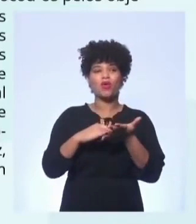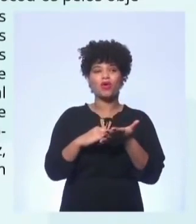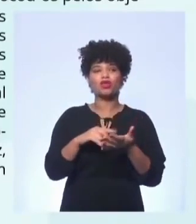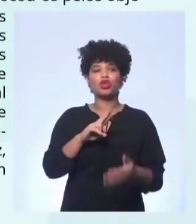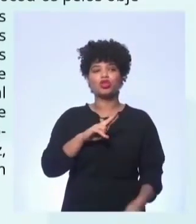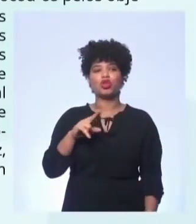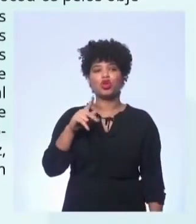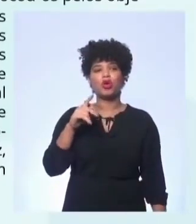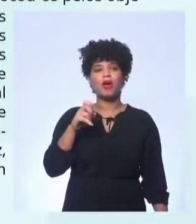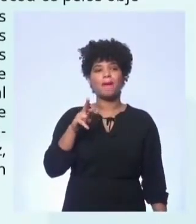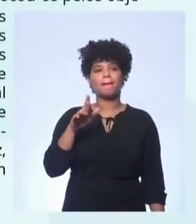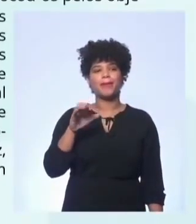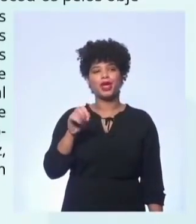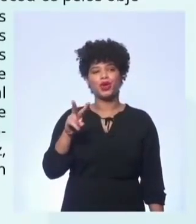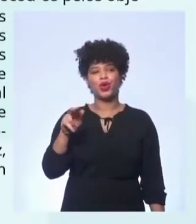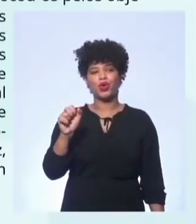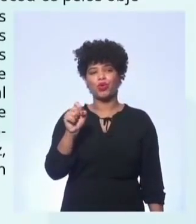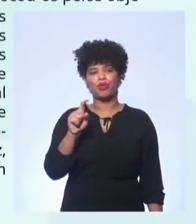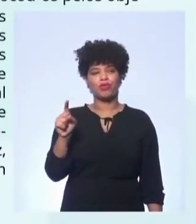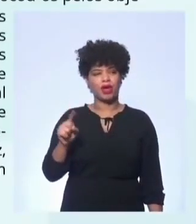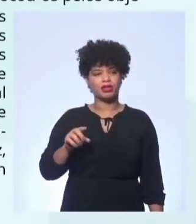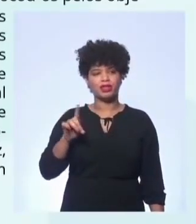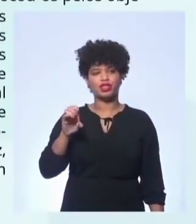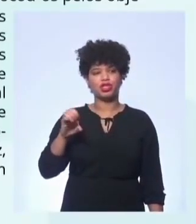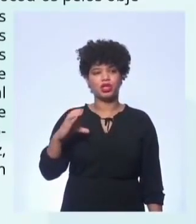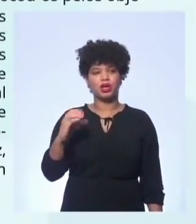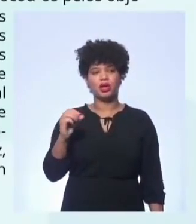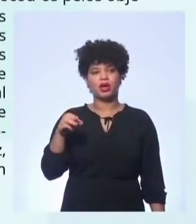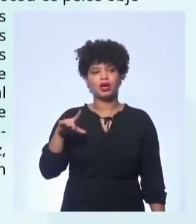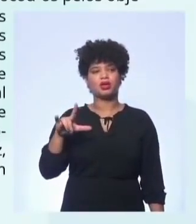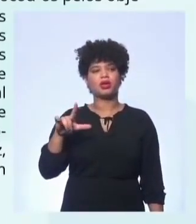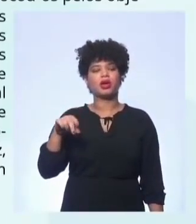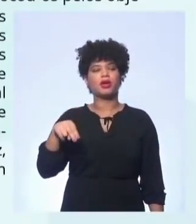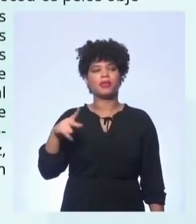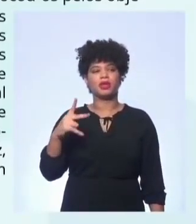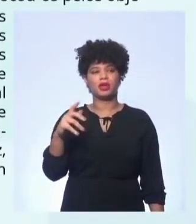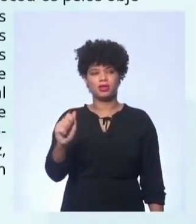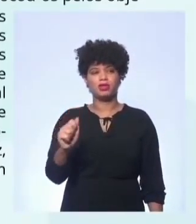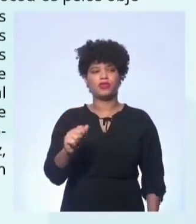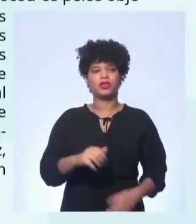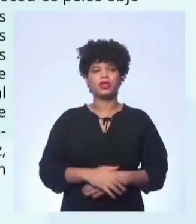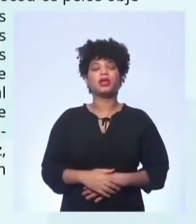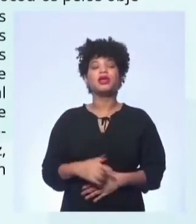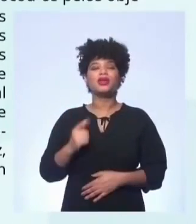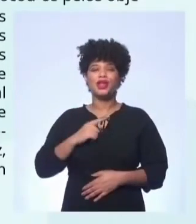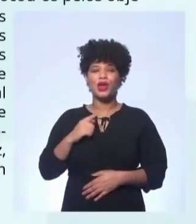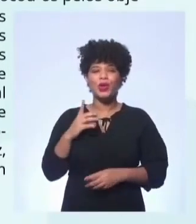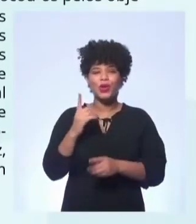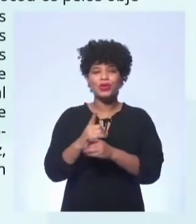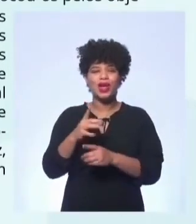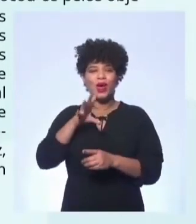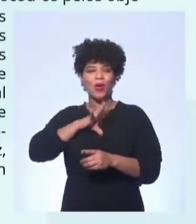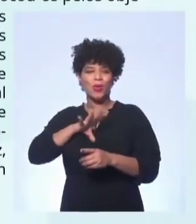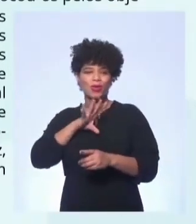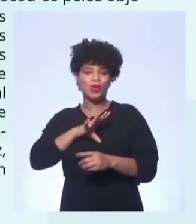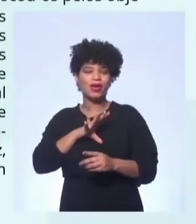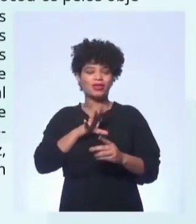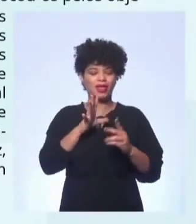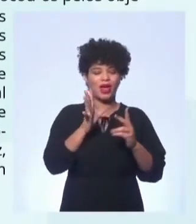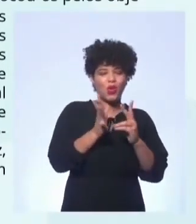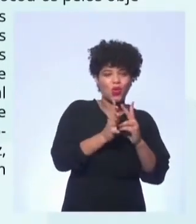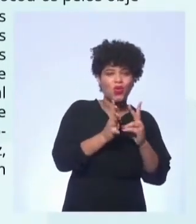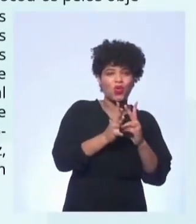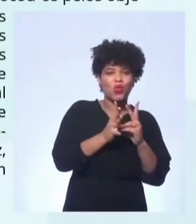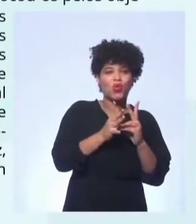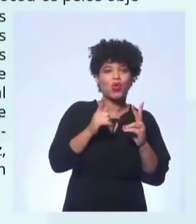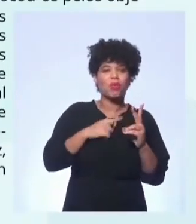Pero Vaz de Caminha. O encontro entre portugueses e índios também